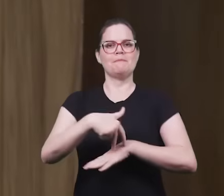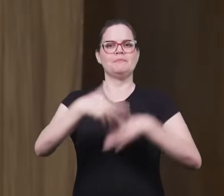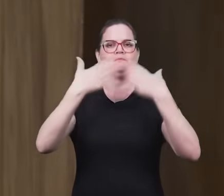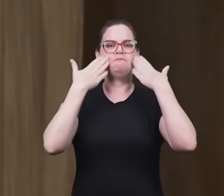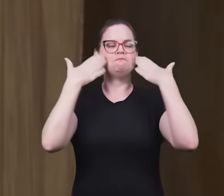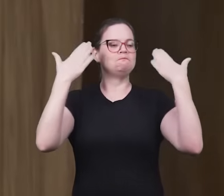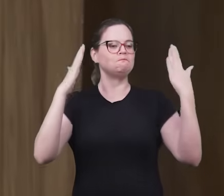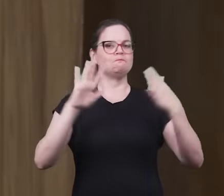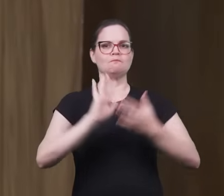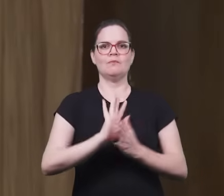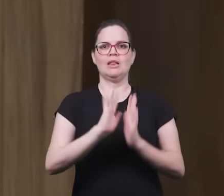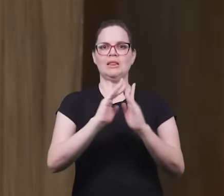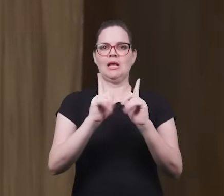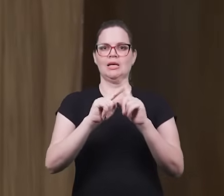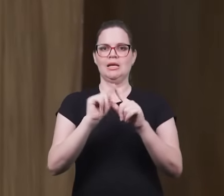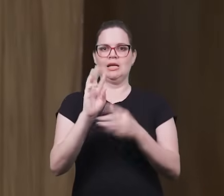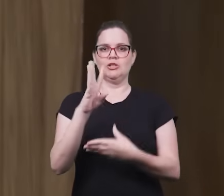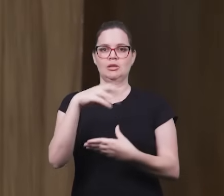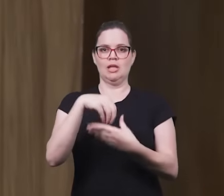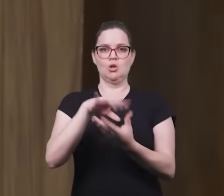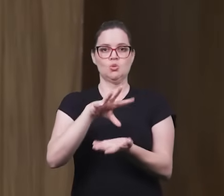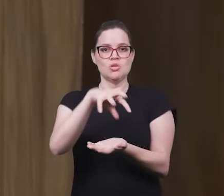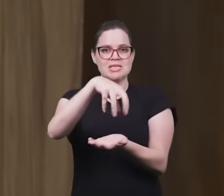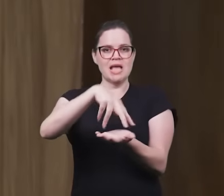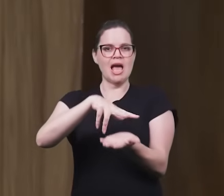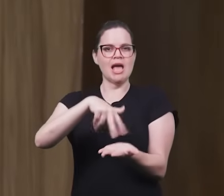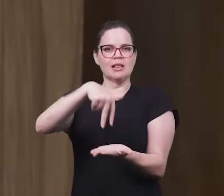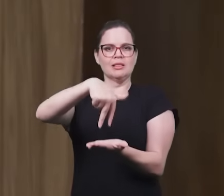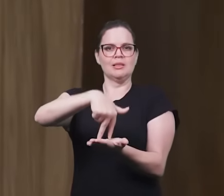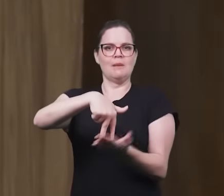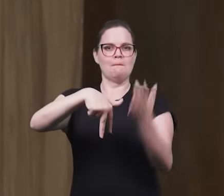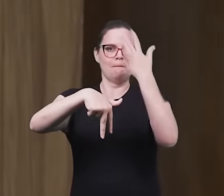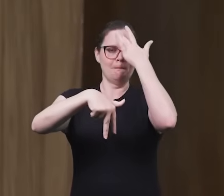pé nas sinagogas, querendo